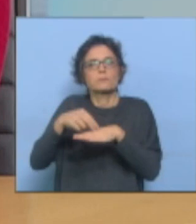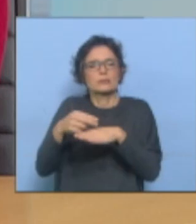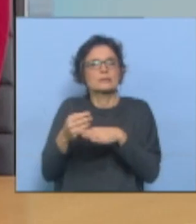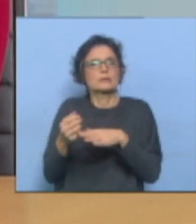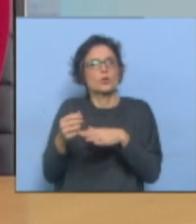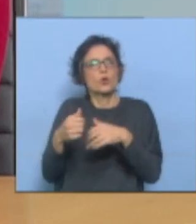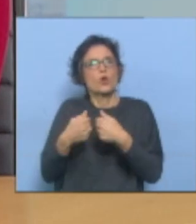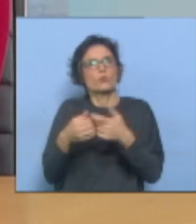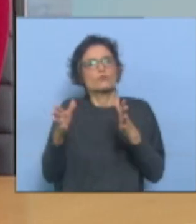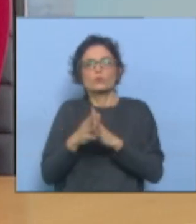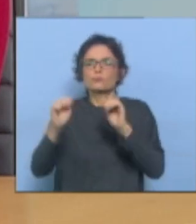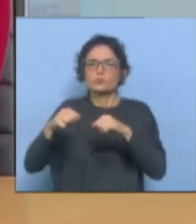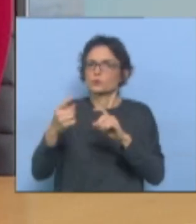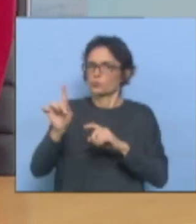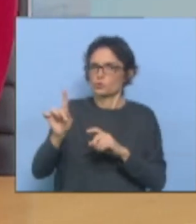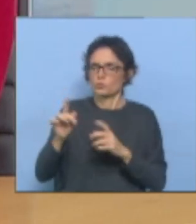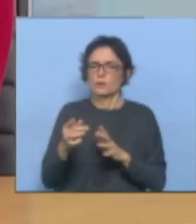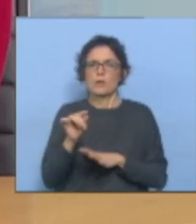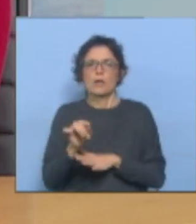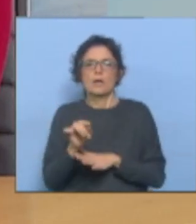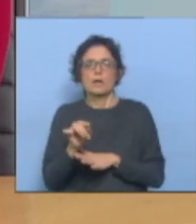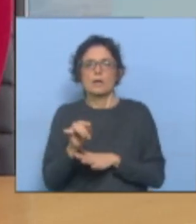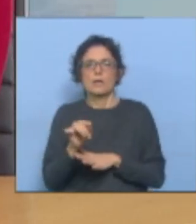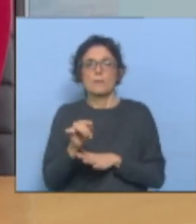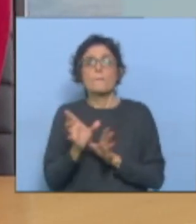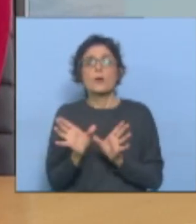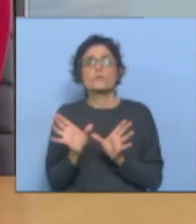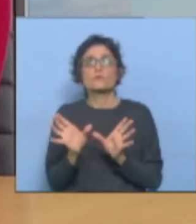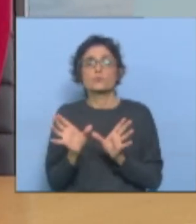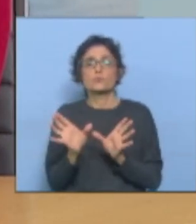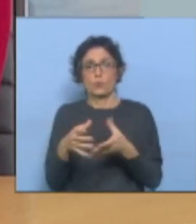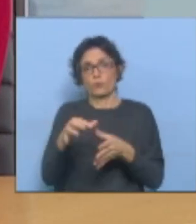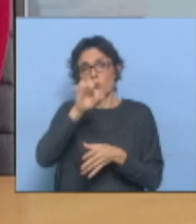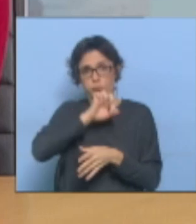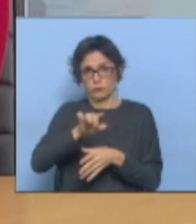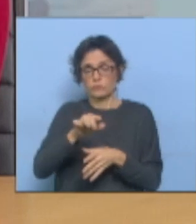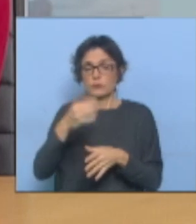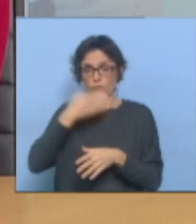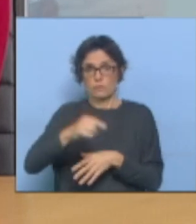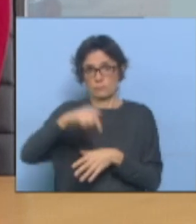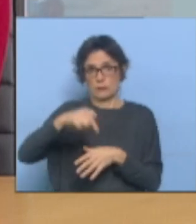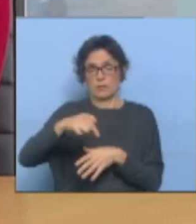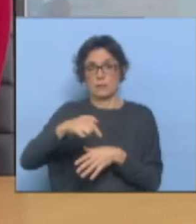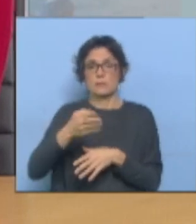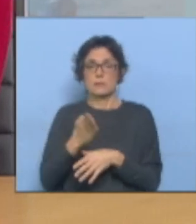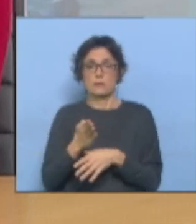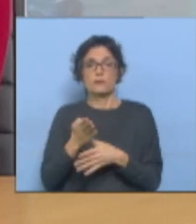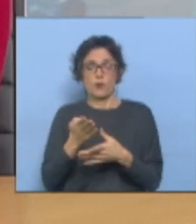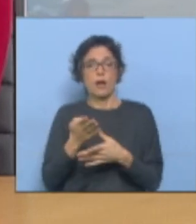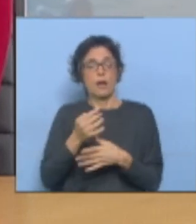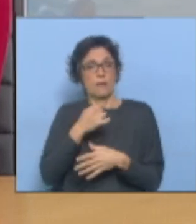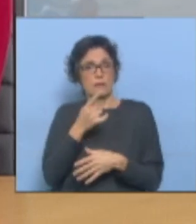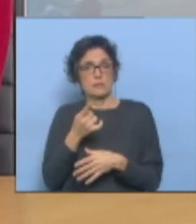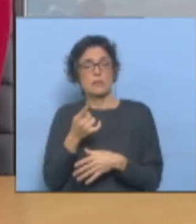unânime. Embora a Conferência Episcopal, esta semana, portanto, os bispos se tenham manifestado a favor do